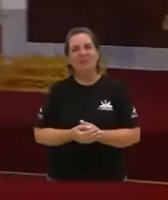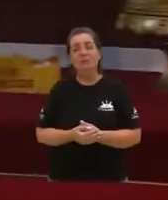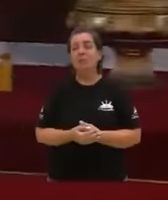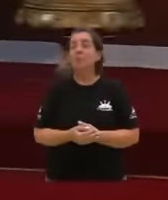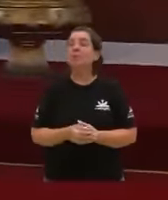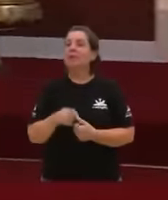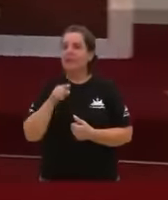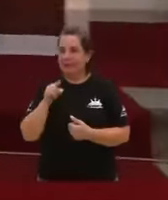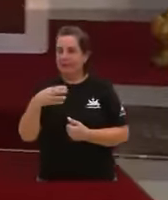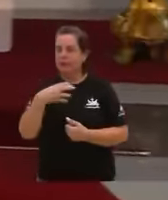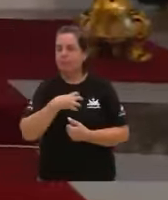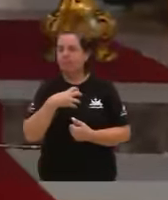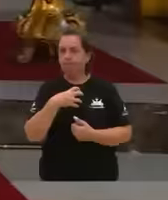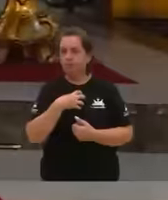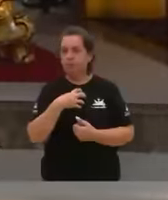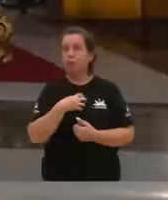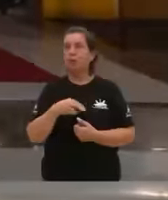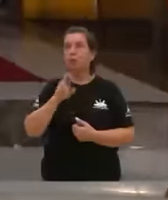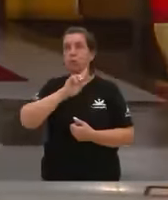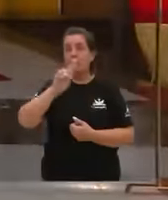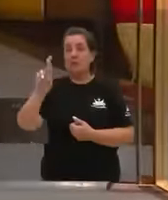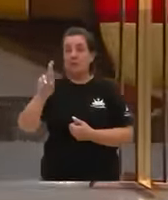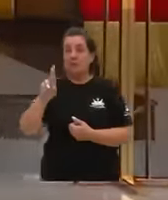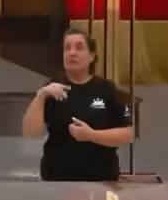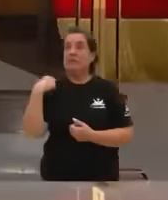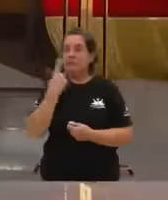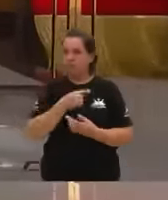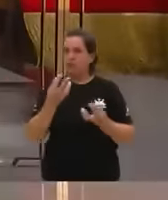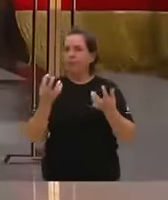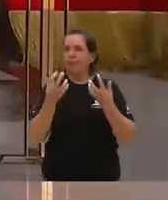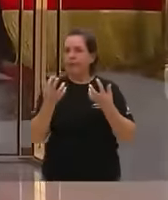Estas são as atitudes que o Senhor quer.